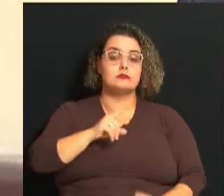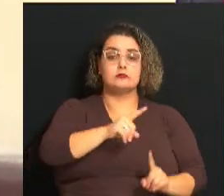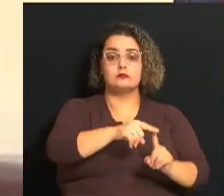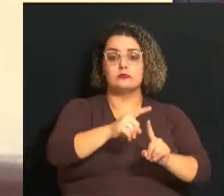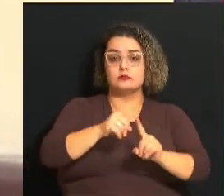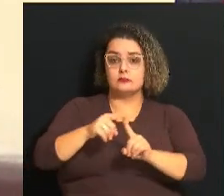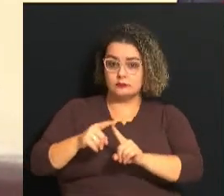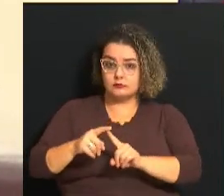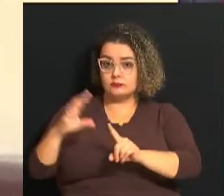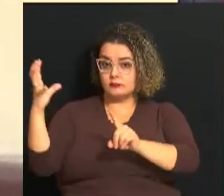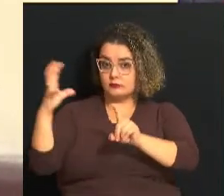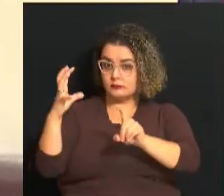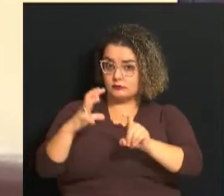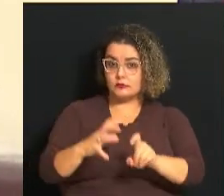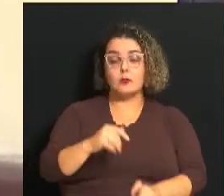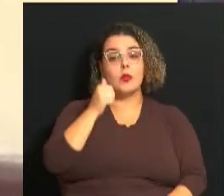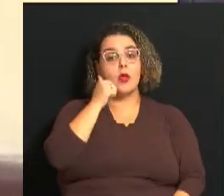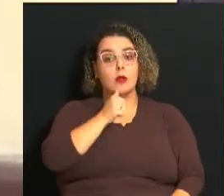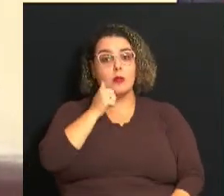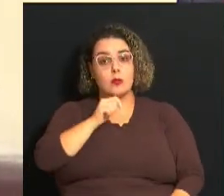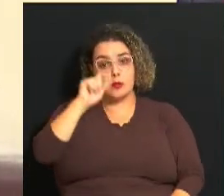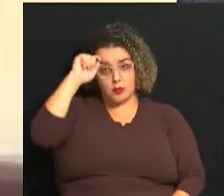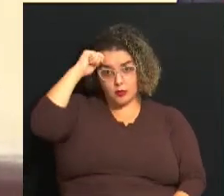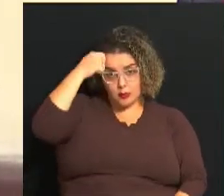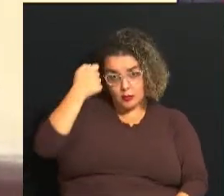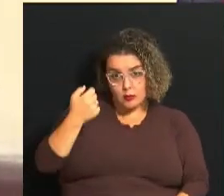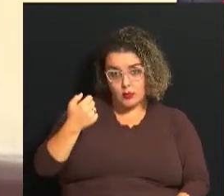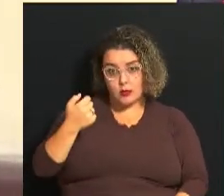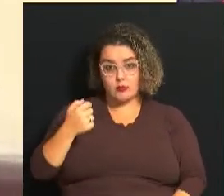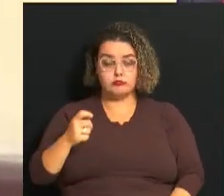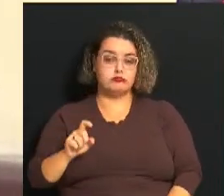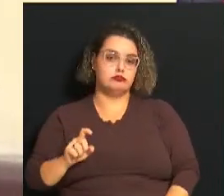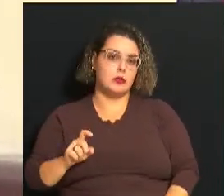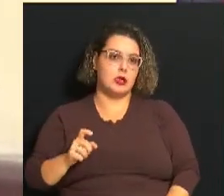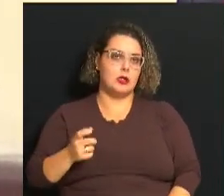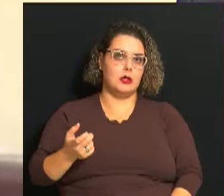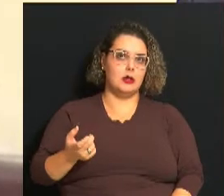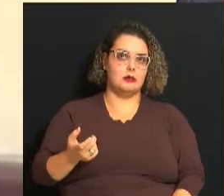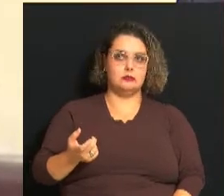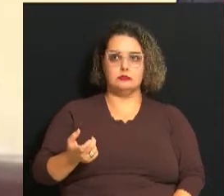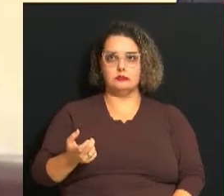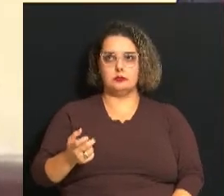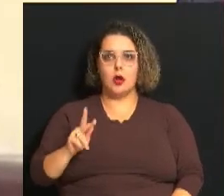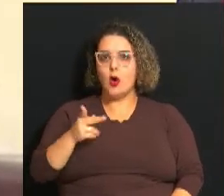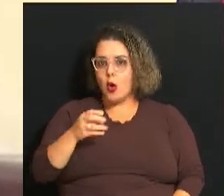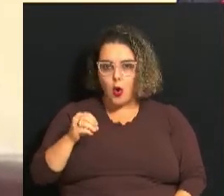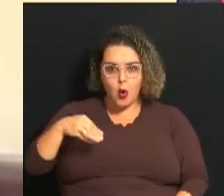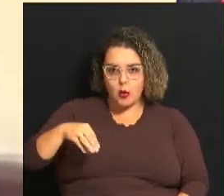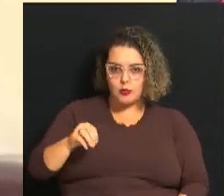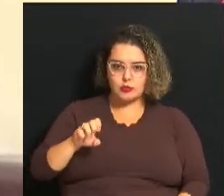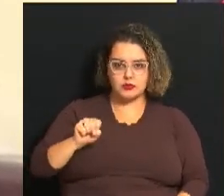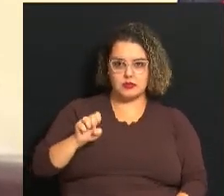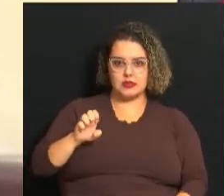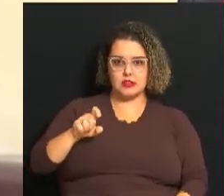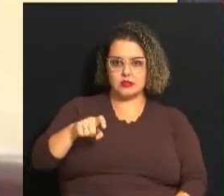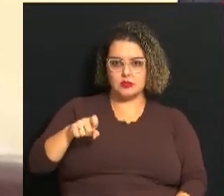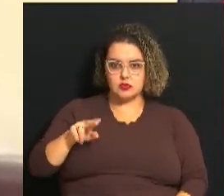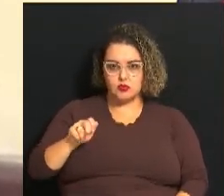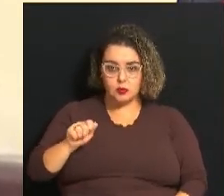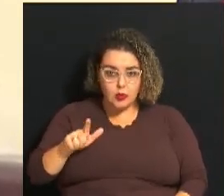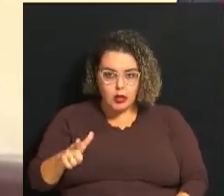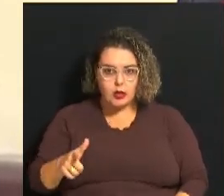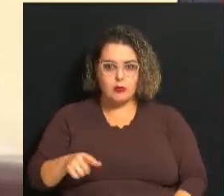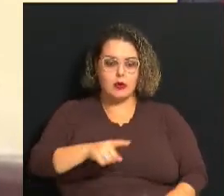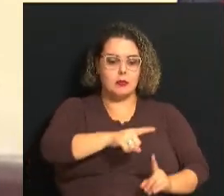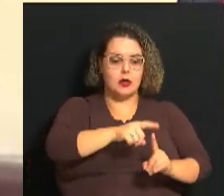de Conduta abusiva mulheres negros homossexuais sempre grupos minoritários Não nessa minoritários mais grupos